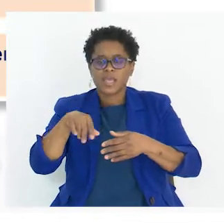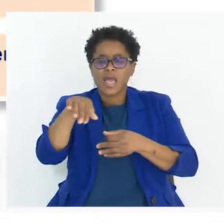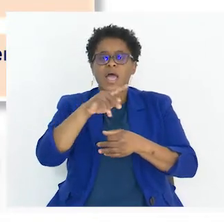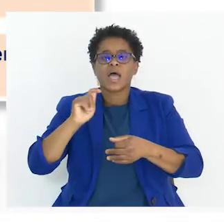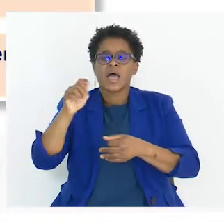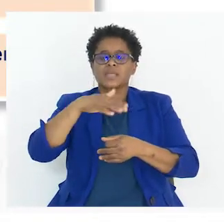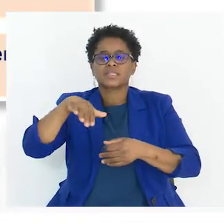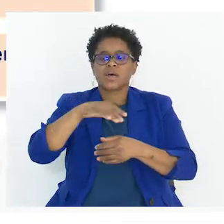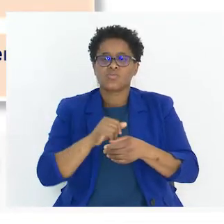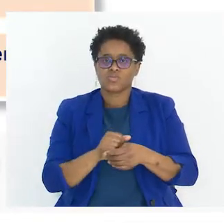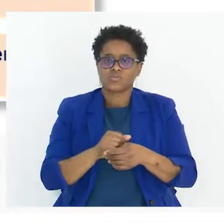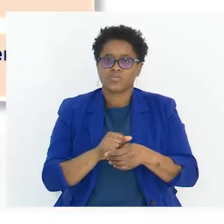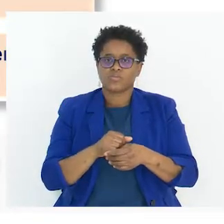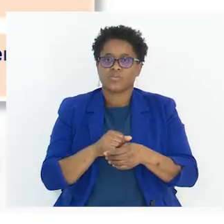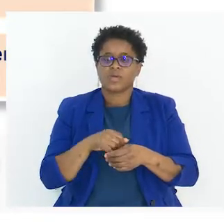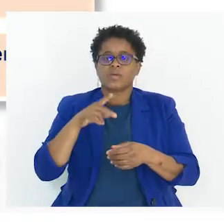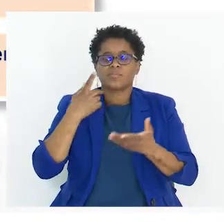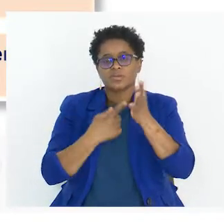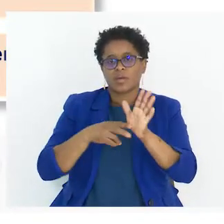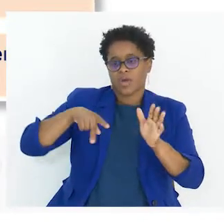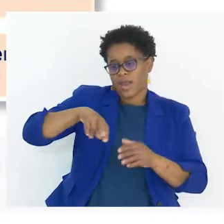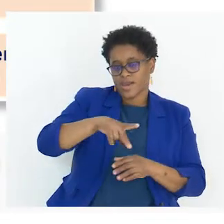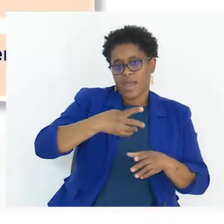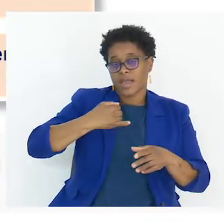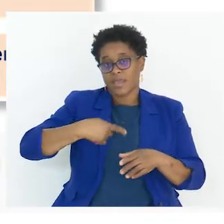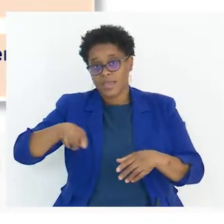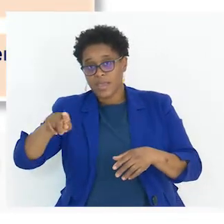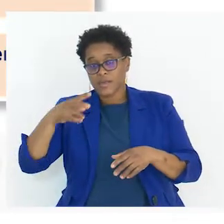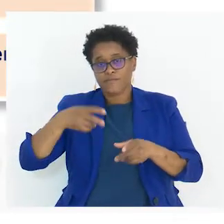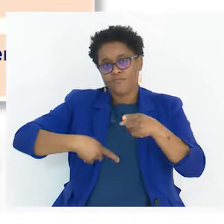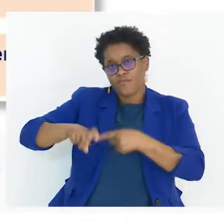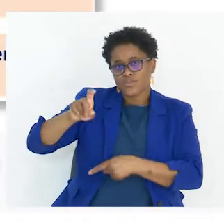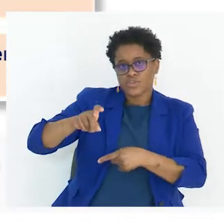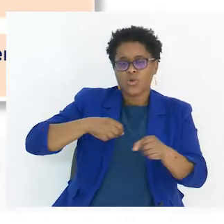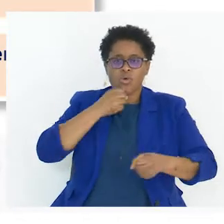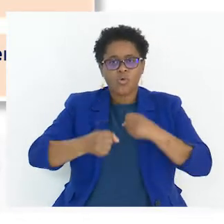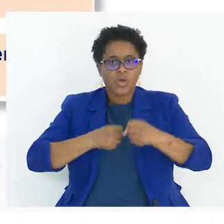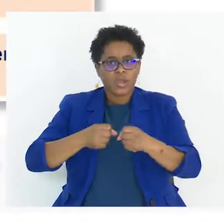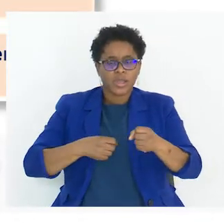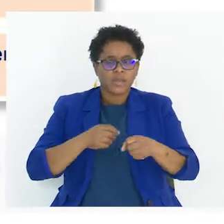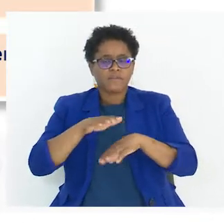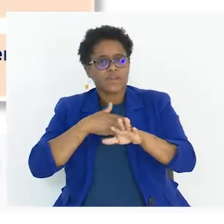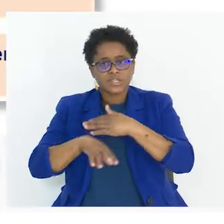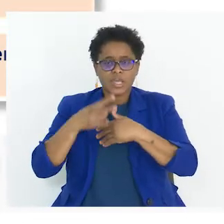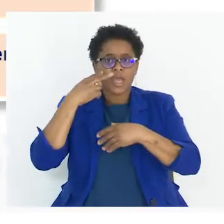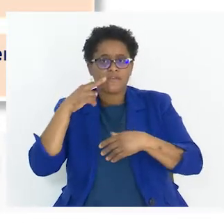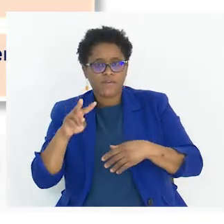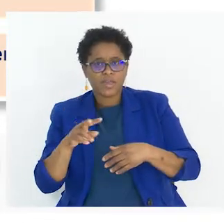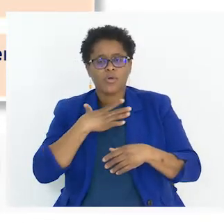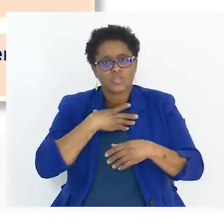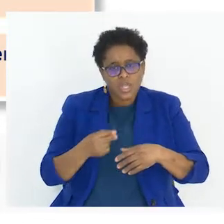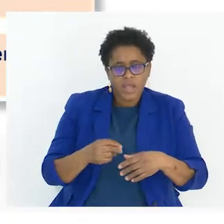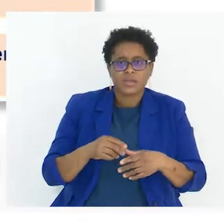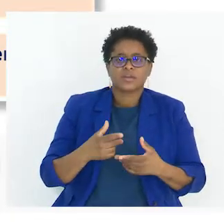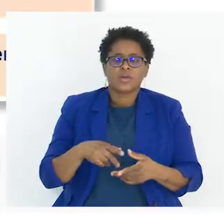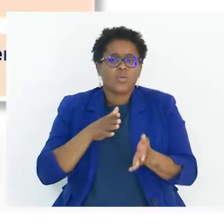ações como, por exemplo, andar, ir, fugir, correr, fazer, mostrar, ver, etc.,